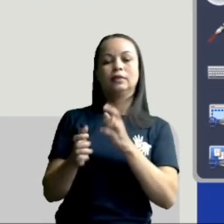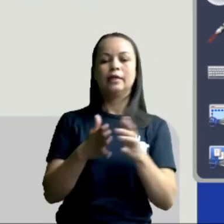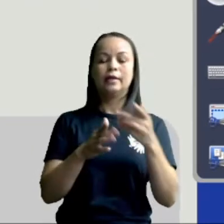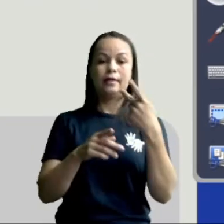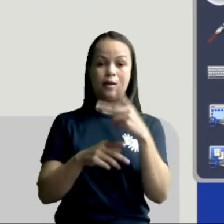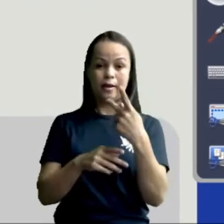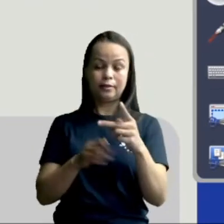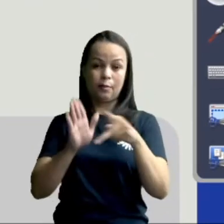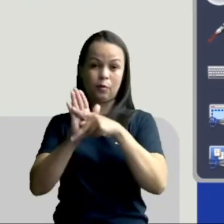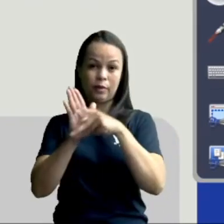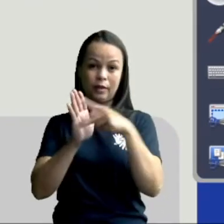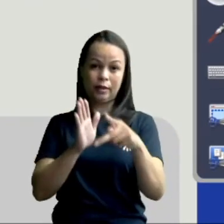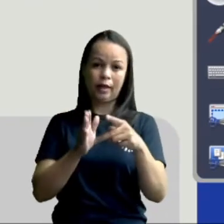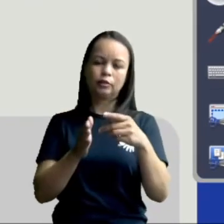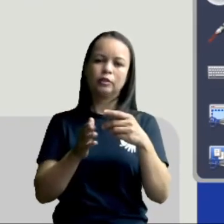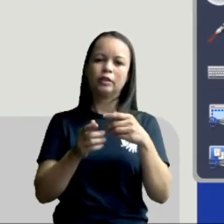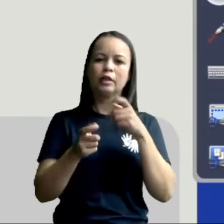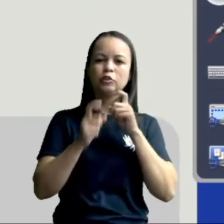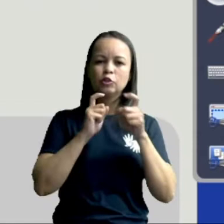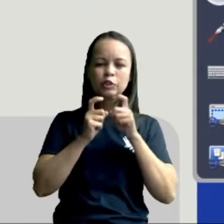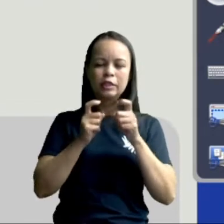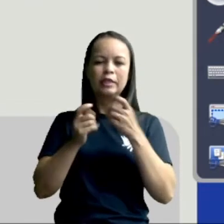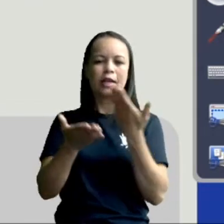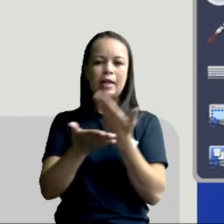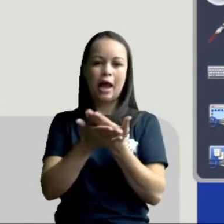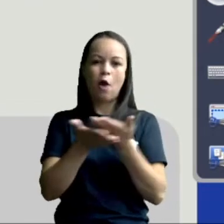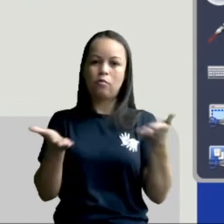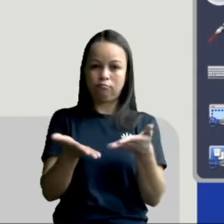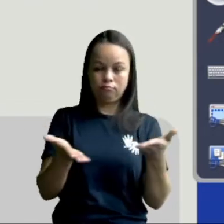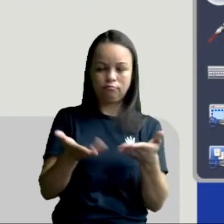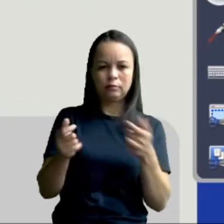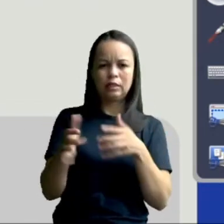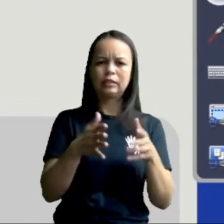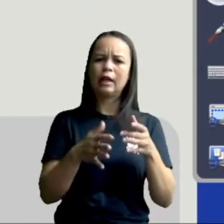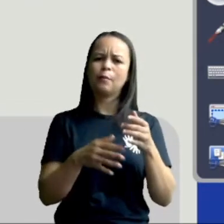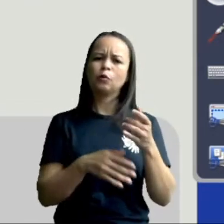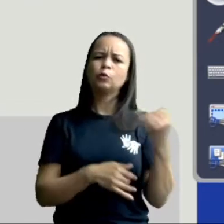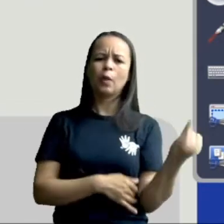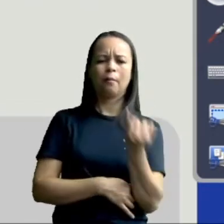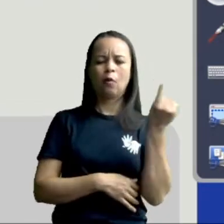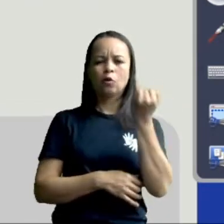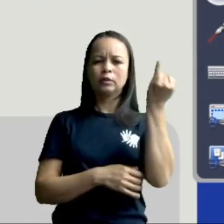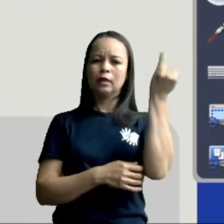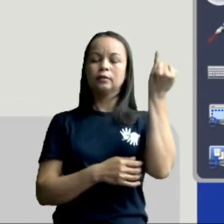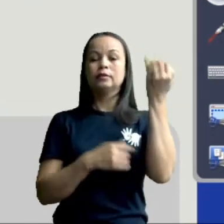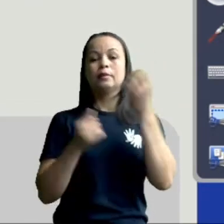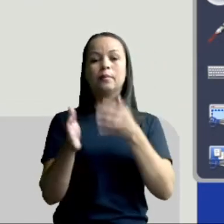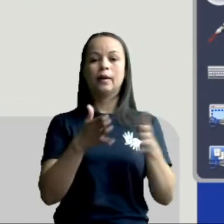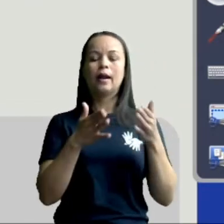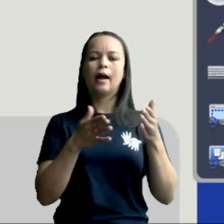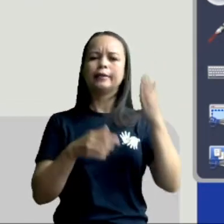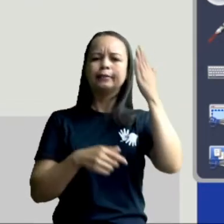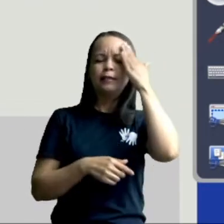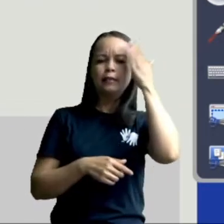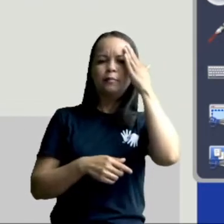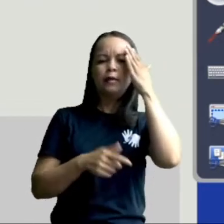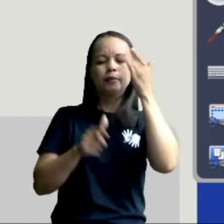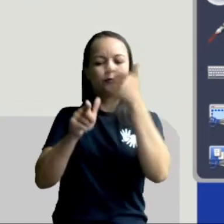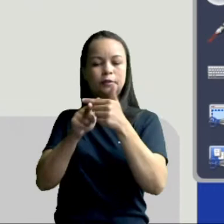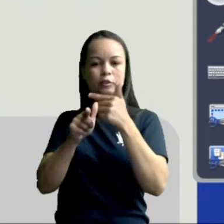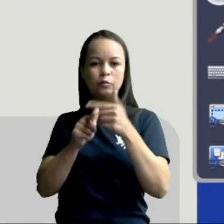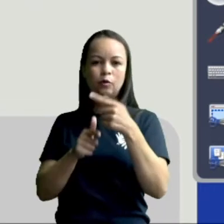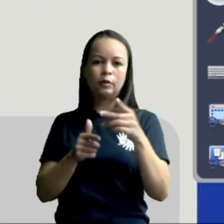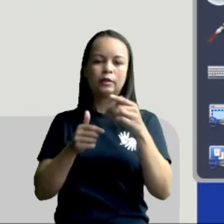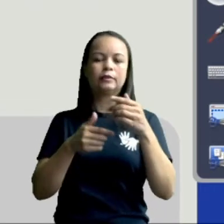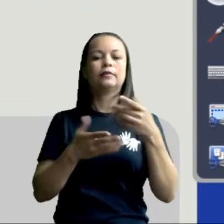que discutiremos na aula de hoje serão muito úteis para facilitar o entendimento desses problemas